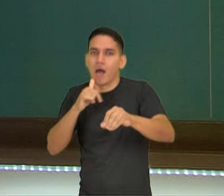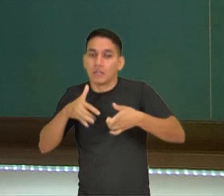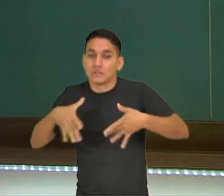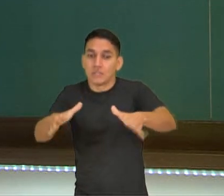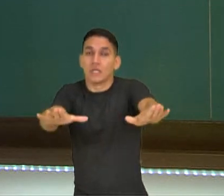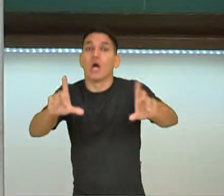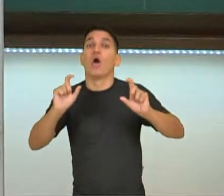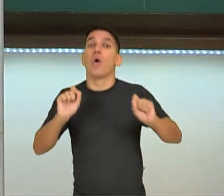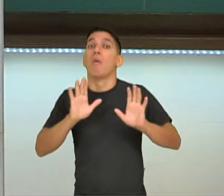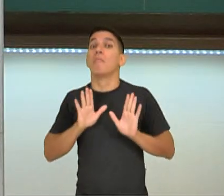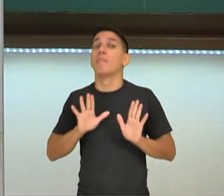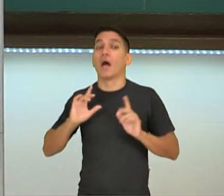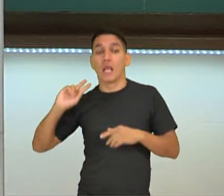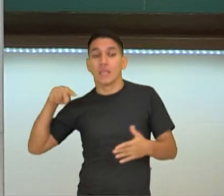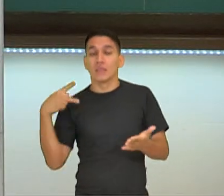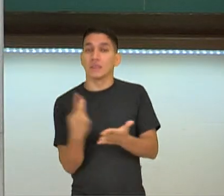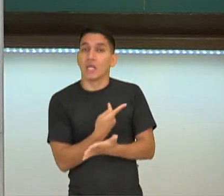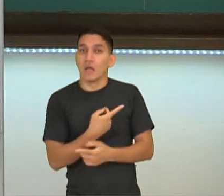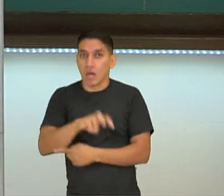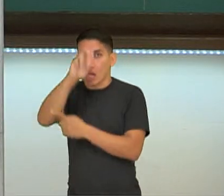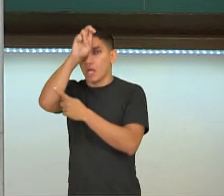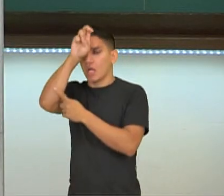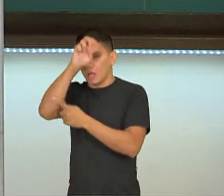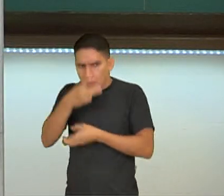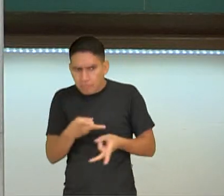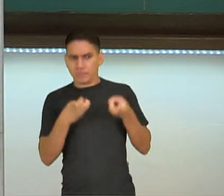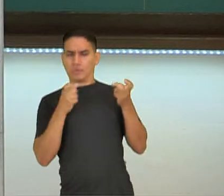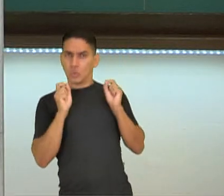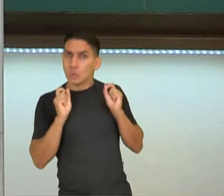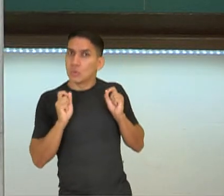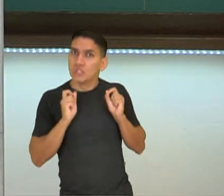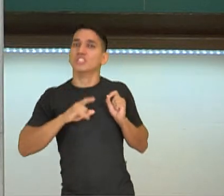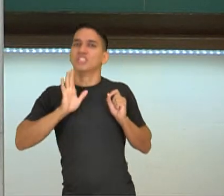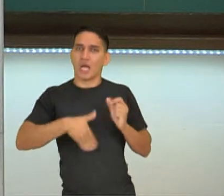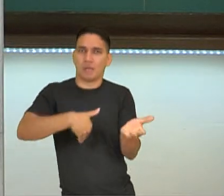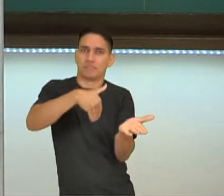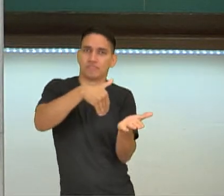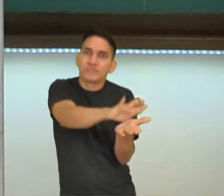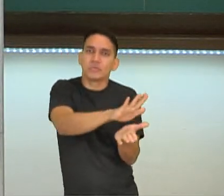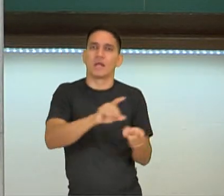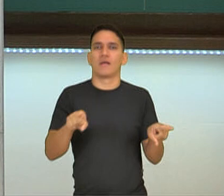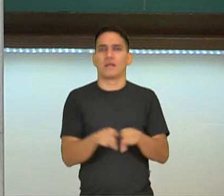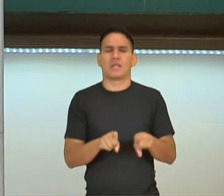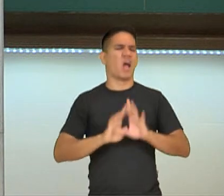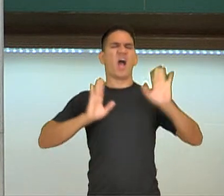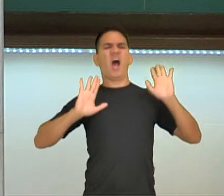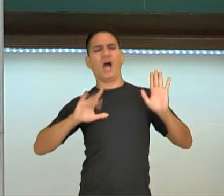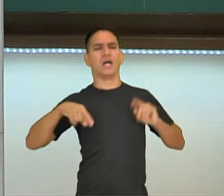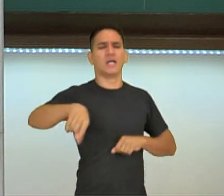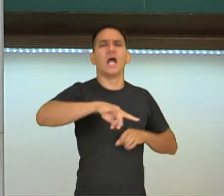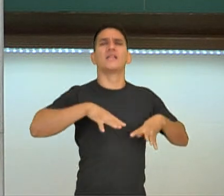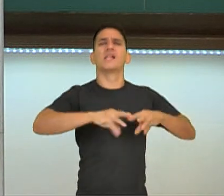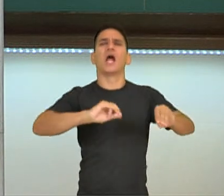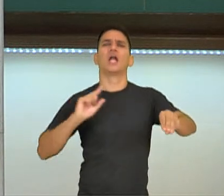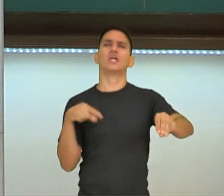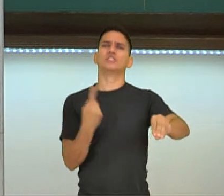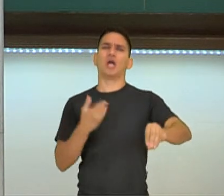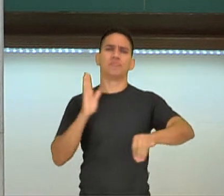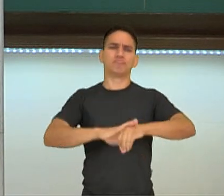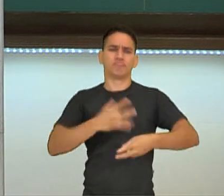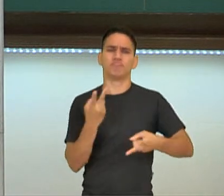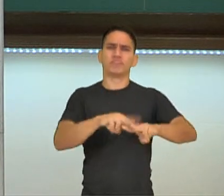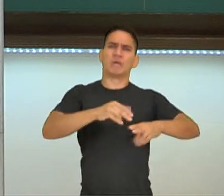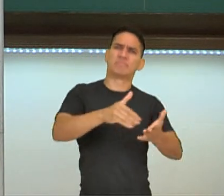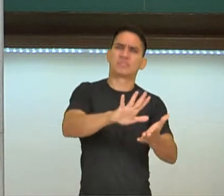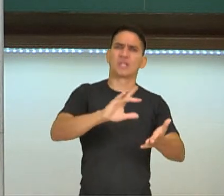logo após isso, os egípcios já expulsaram também os assírios, falaram, isso aqui é nosso, vamos parar com essa bagunça, esse negócio de